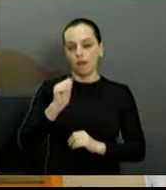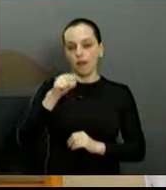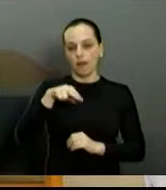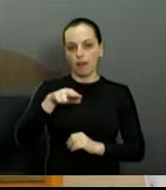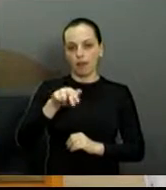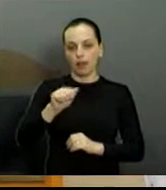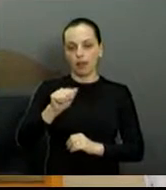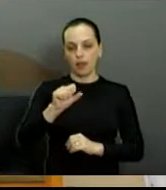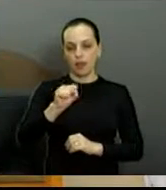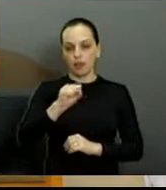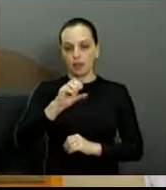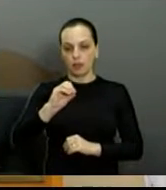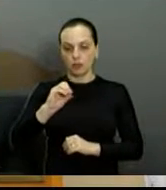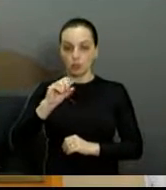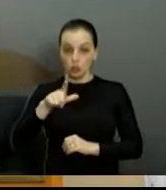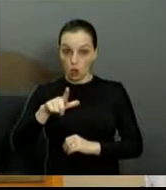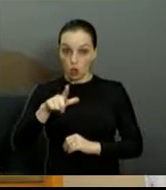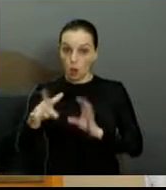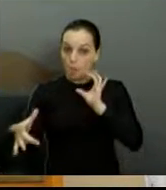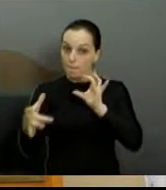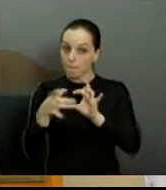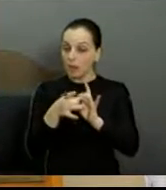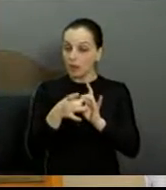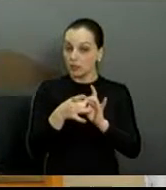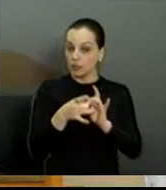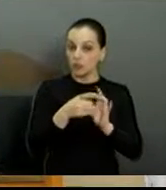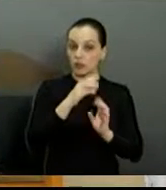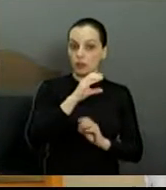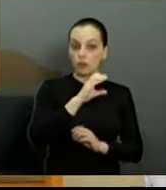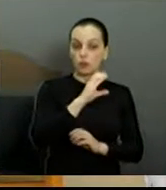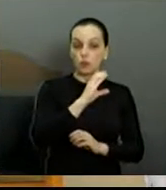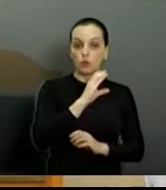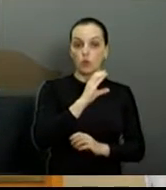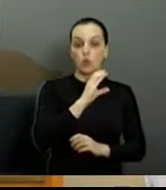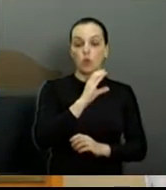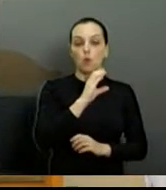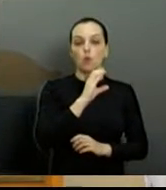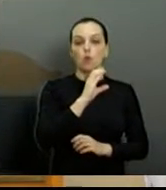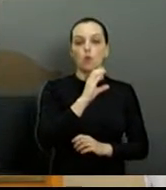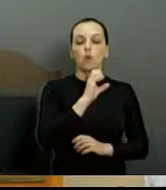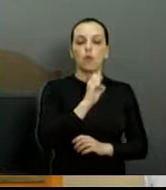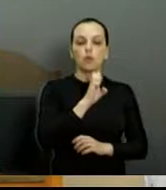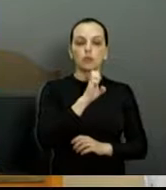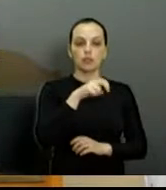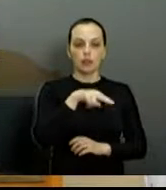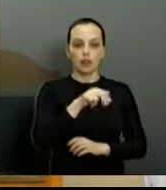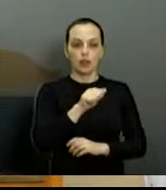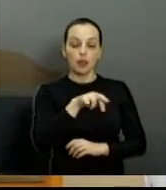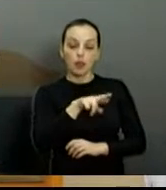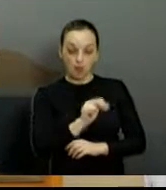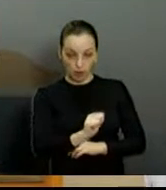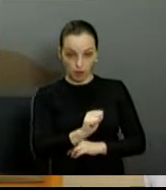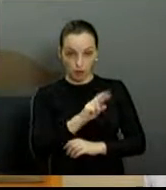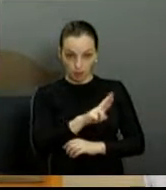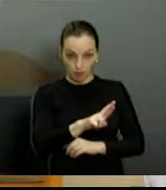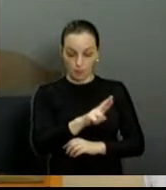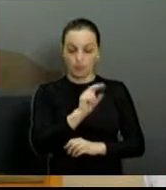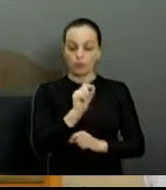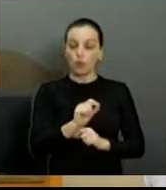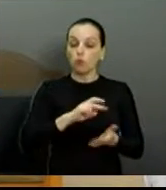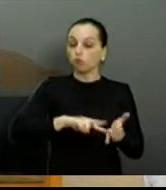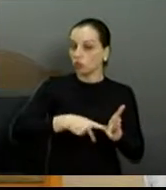em parceria com o serviço nacional de aprendizado rural senar o sindicato rural de araraquara reuniu produtores